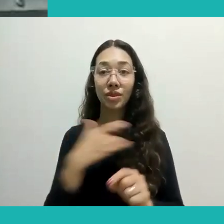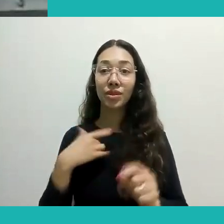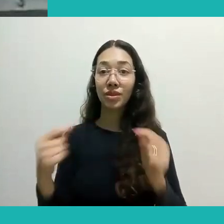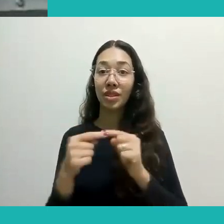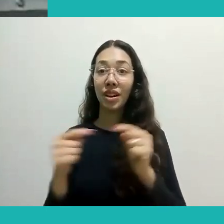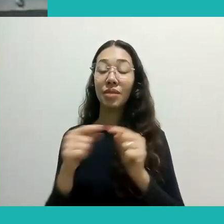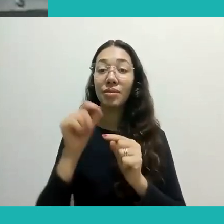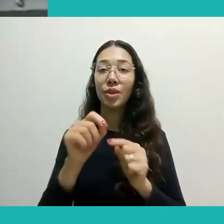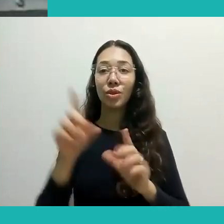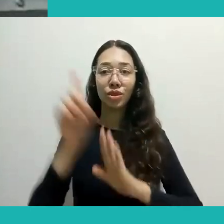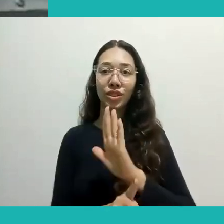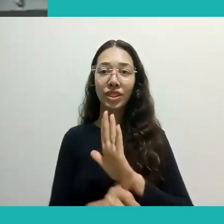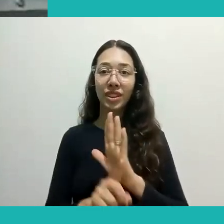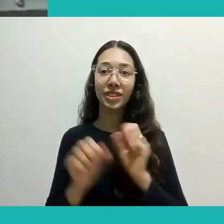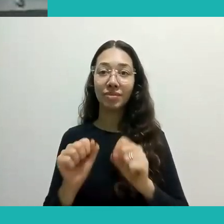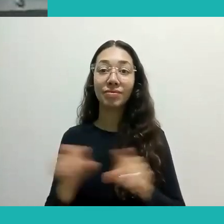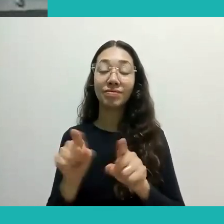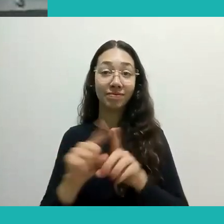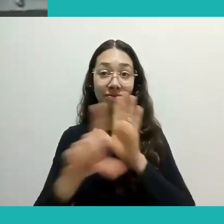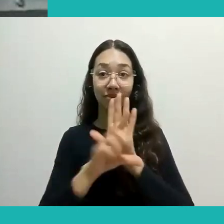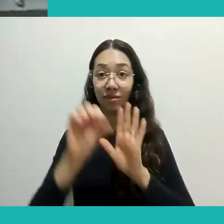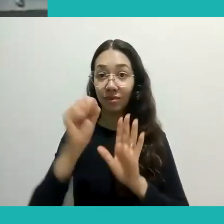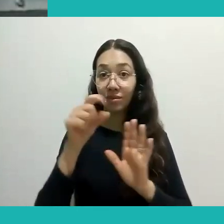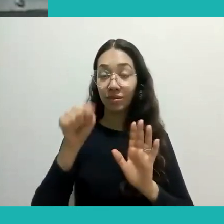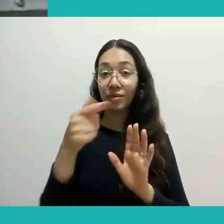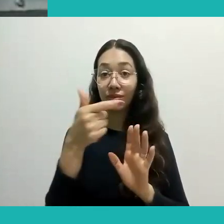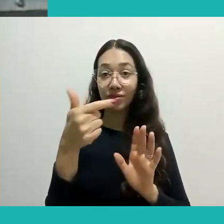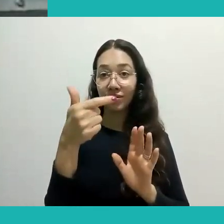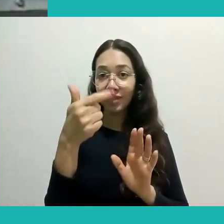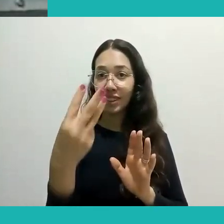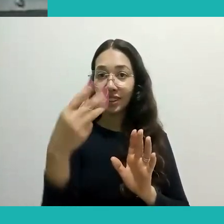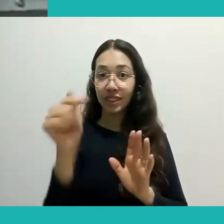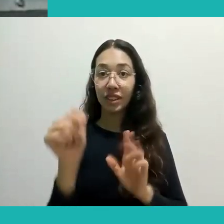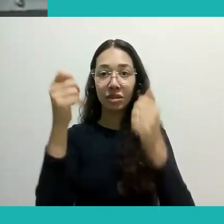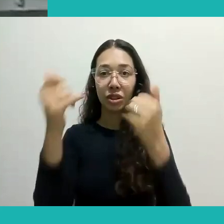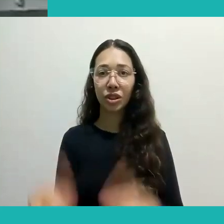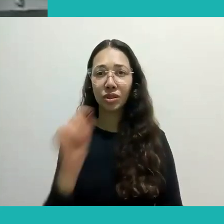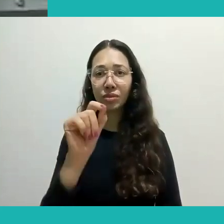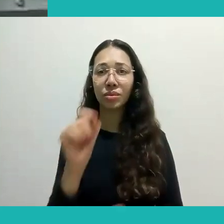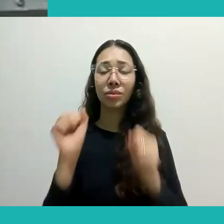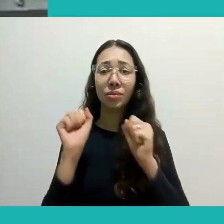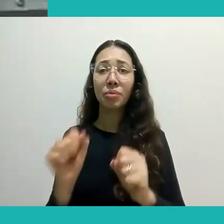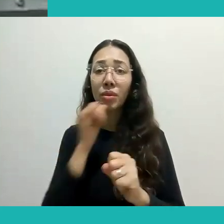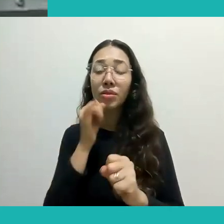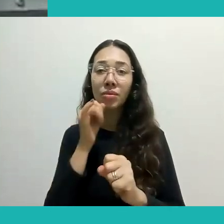direito, né? A Lei 8.237 previu a natureza compulsória da contribuição para os fundos, mas